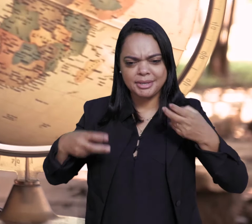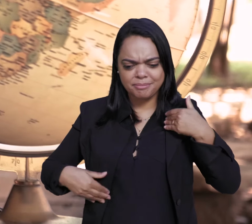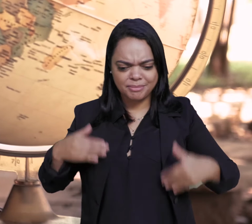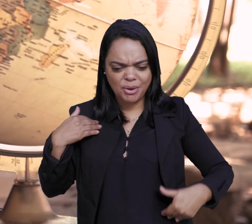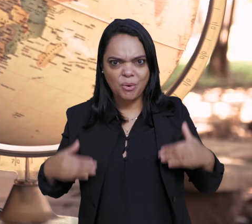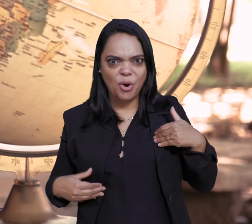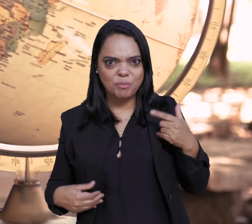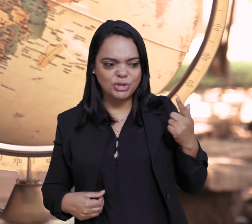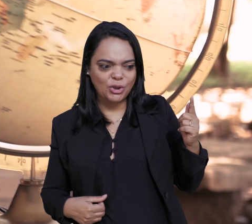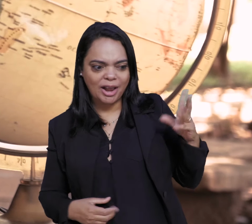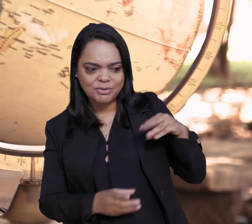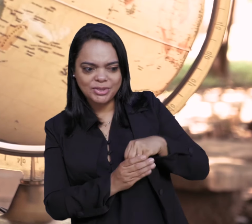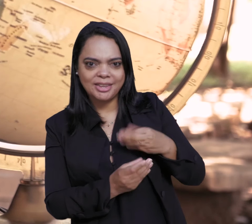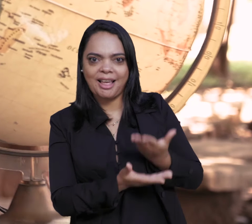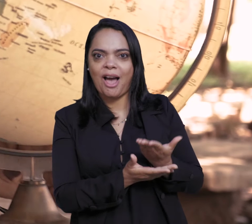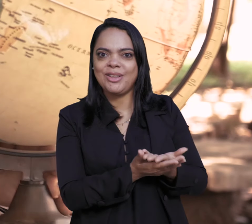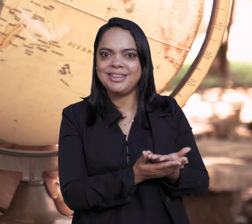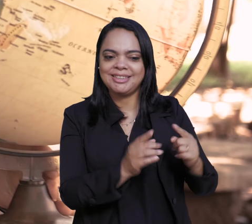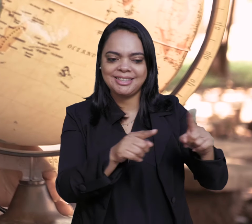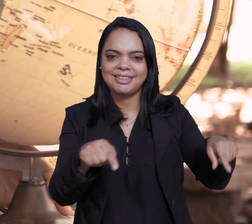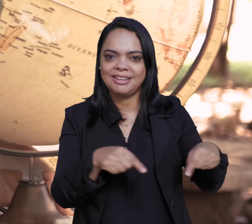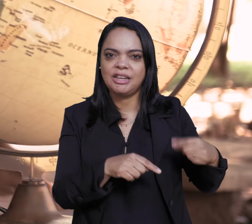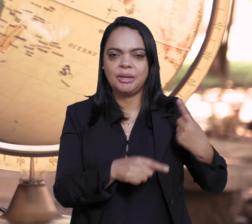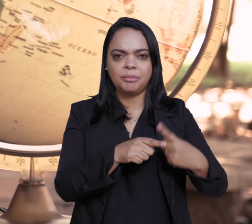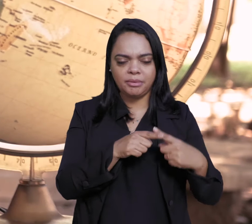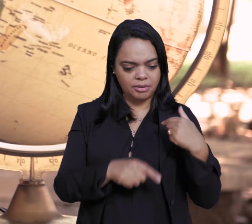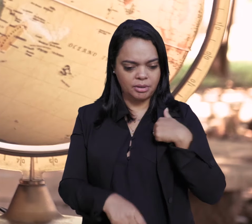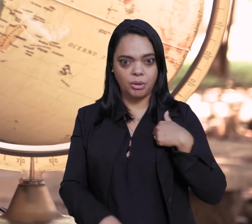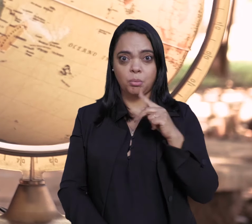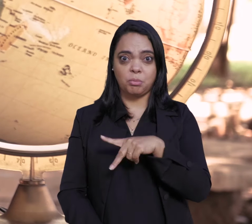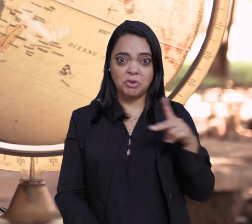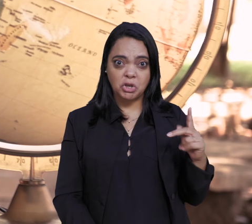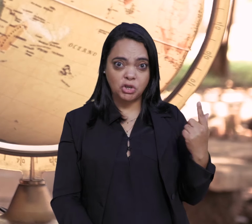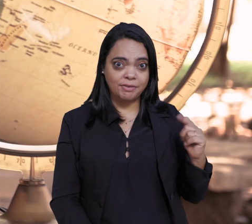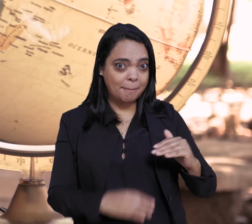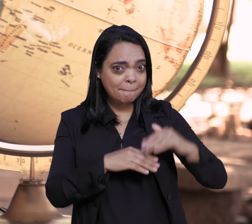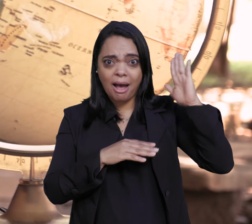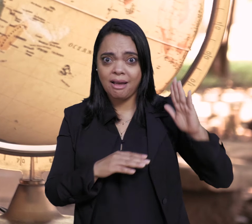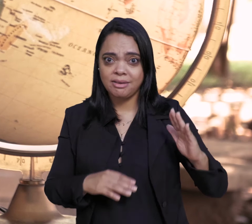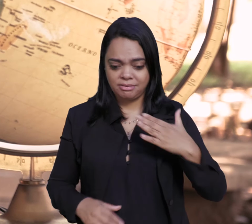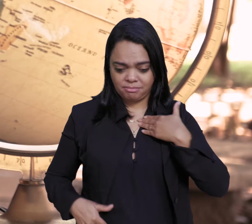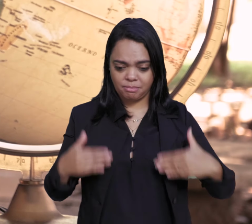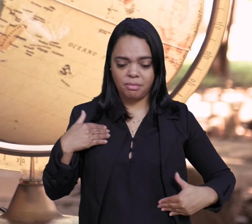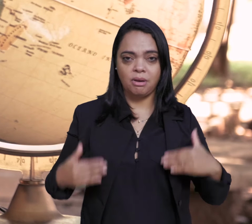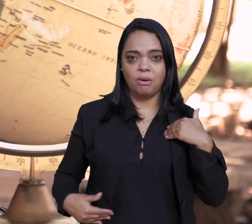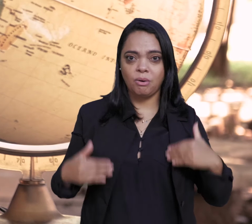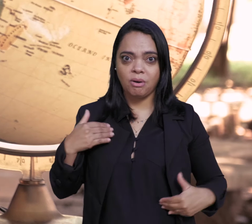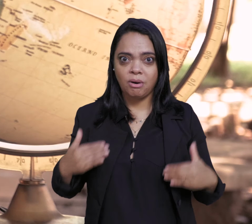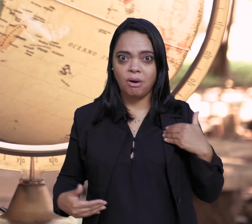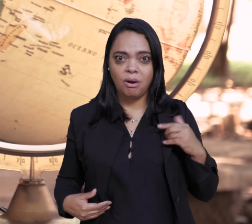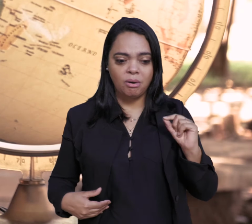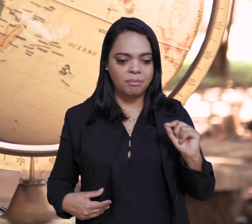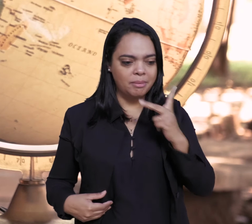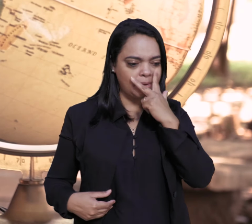geográfico dentro da sala de aula. Porque eu era mais que uma professora de geografia. O meu corpo, ele